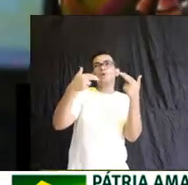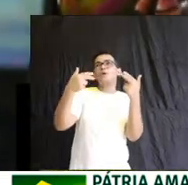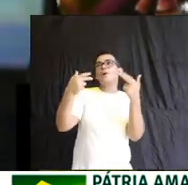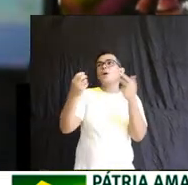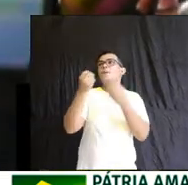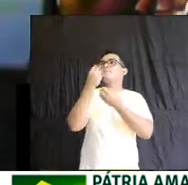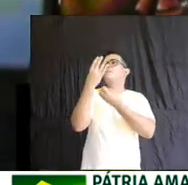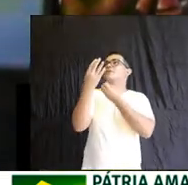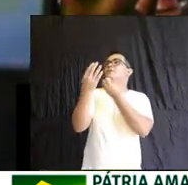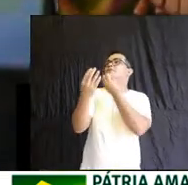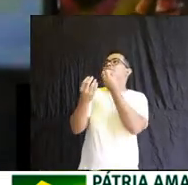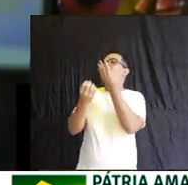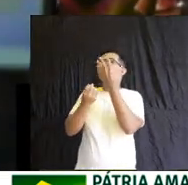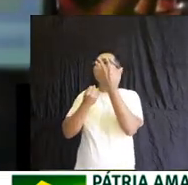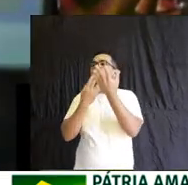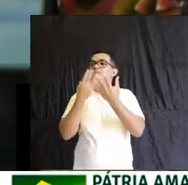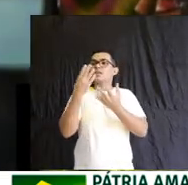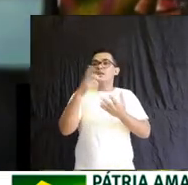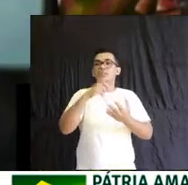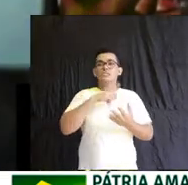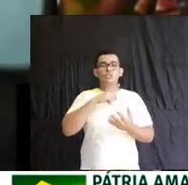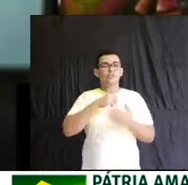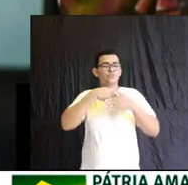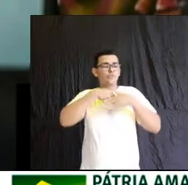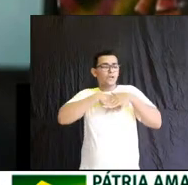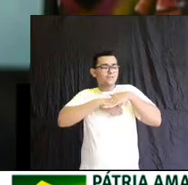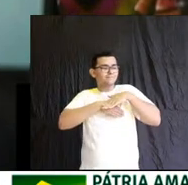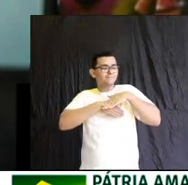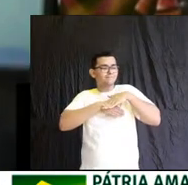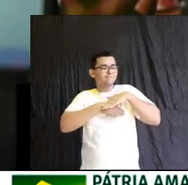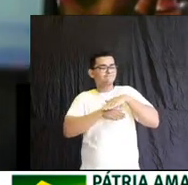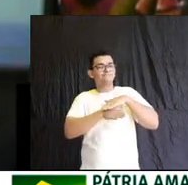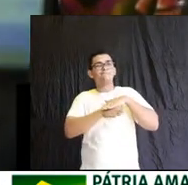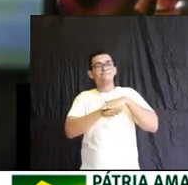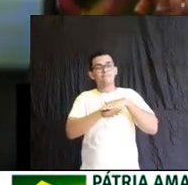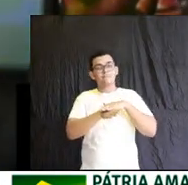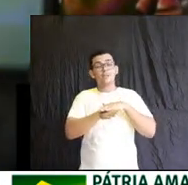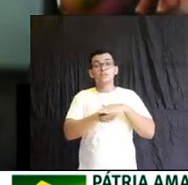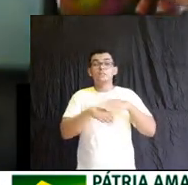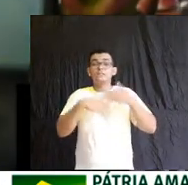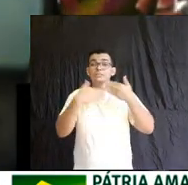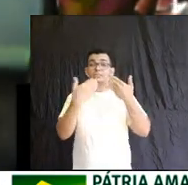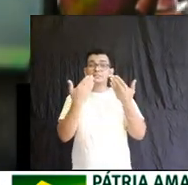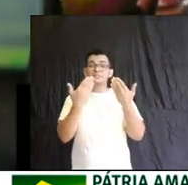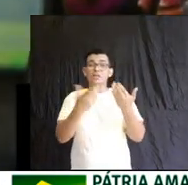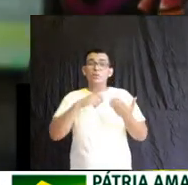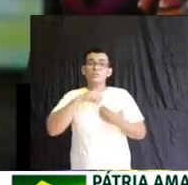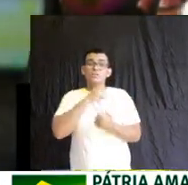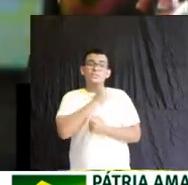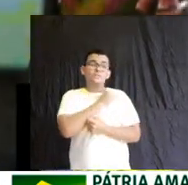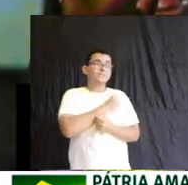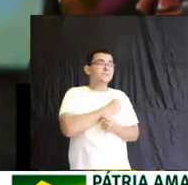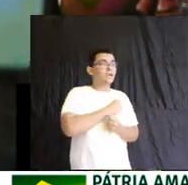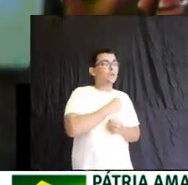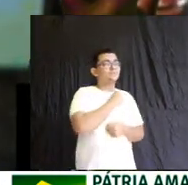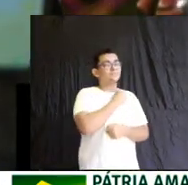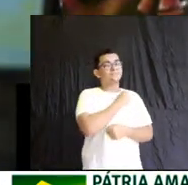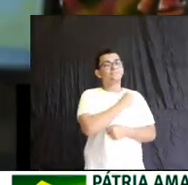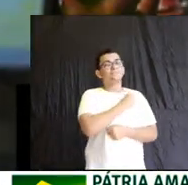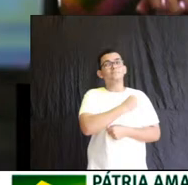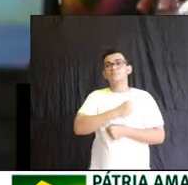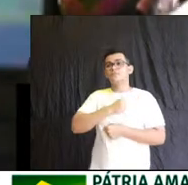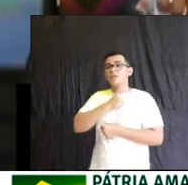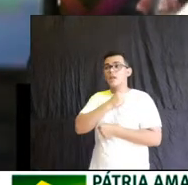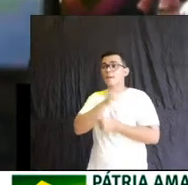que trago no peito. Saudade